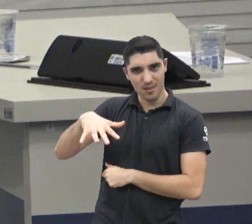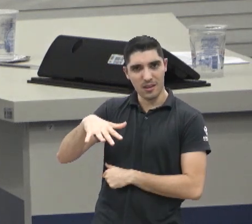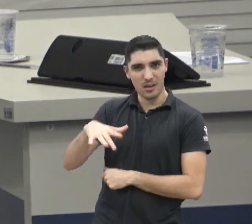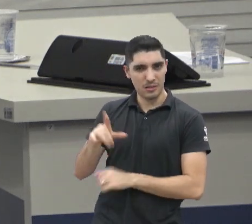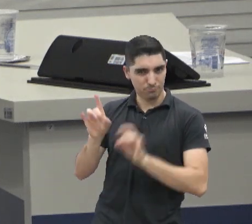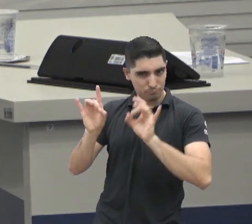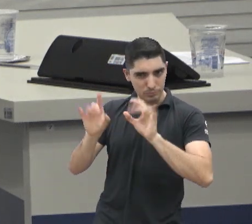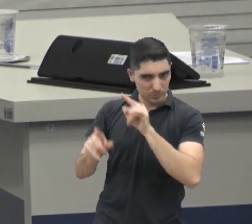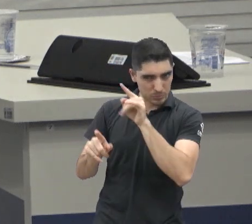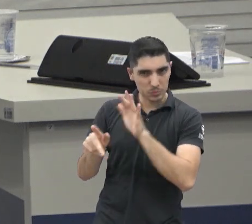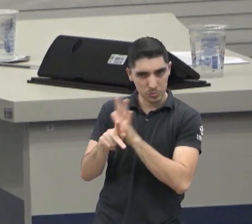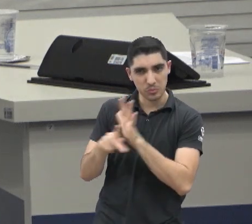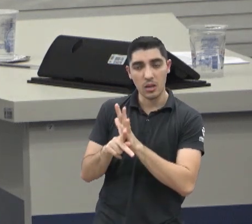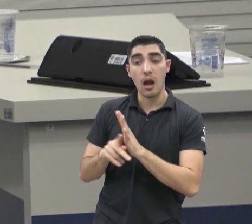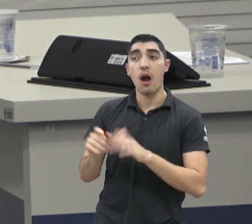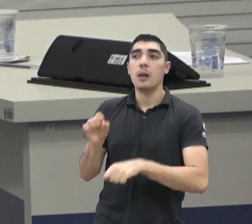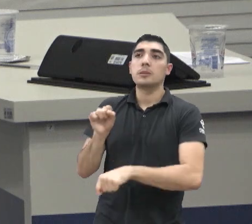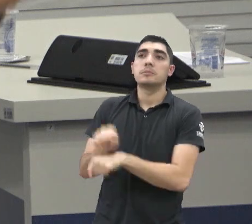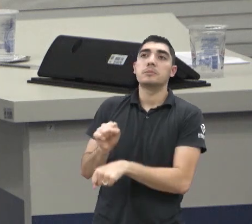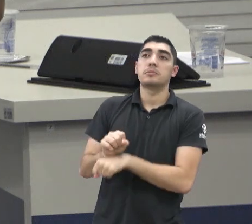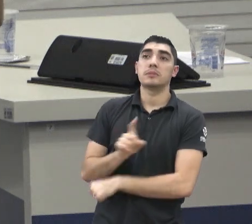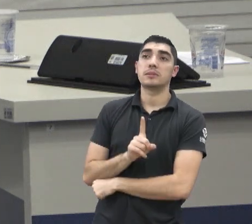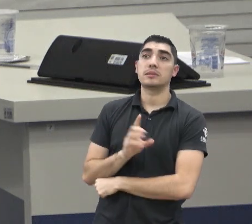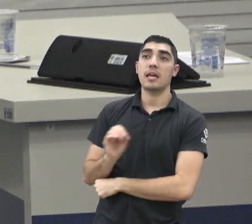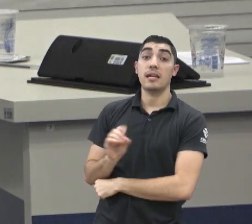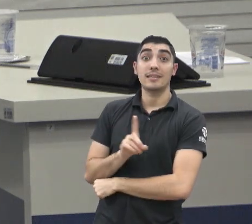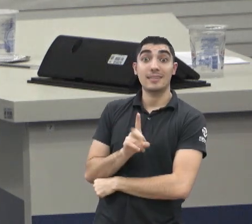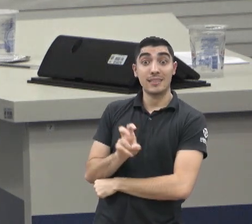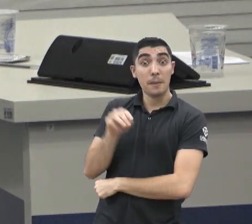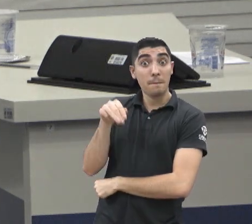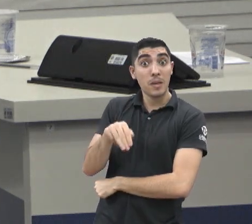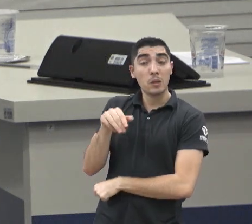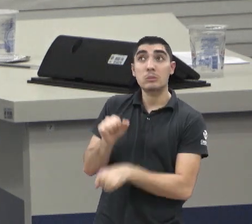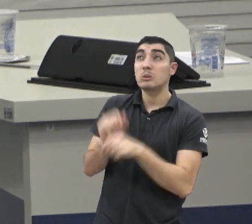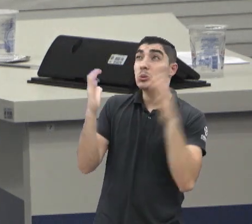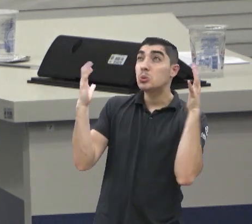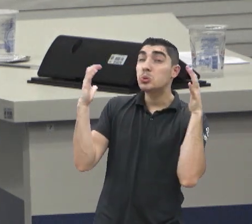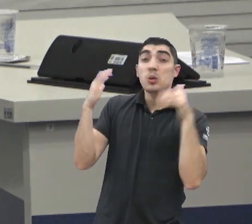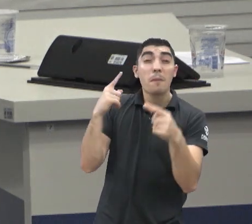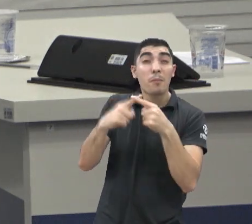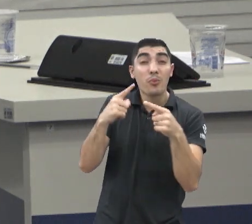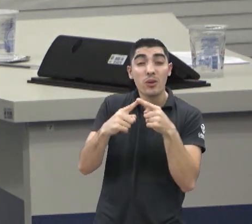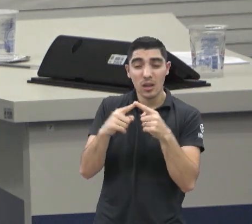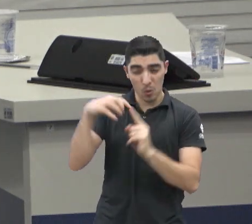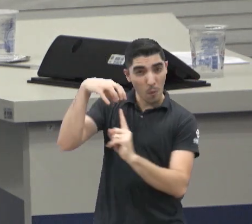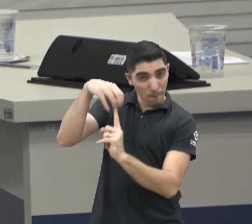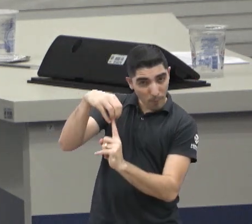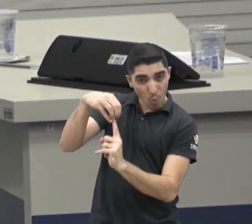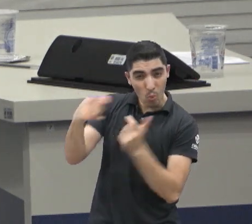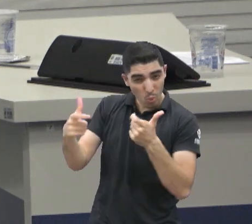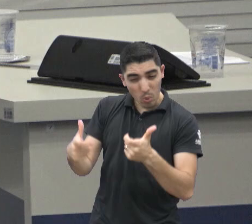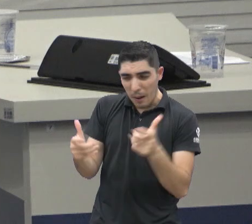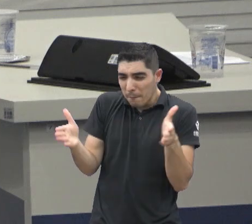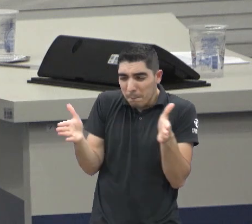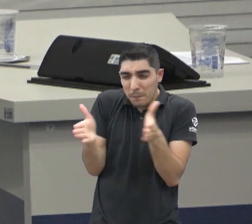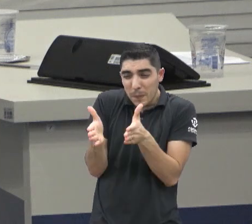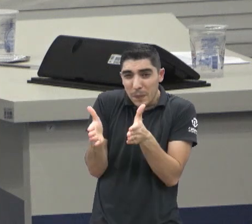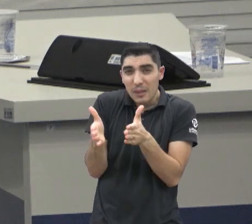15 minutos na chuva, porque o ponto de ônibus é pequeno. É um absurdo que